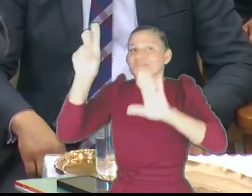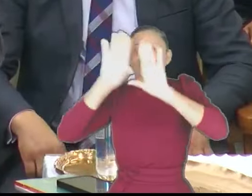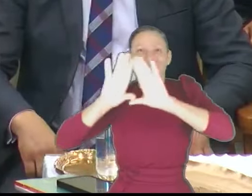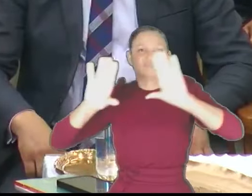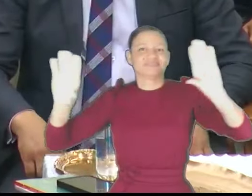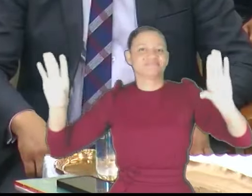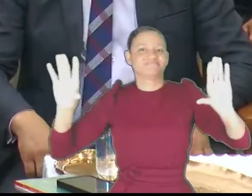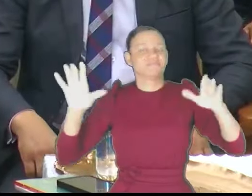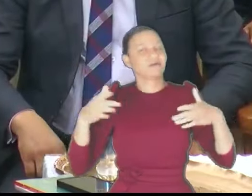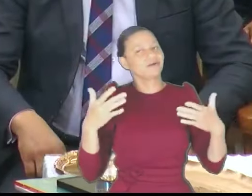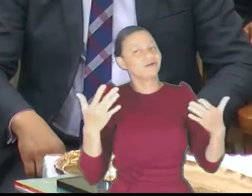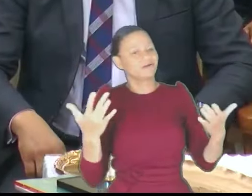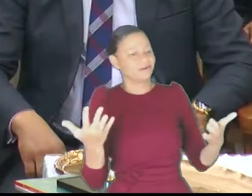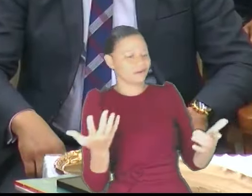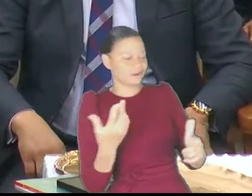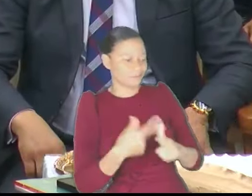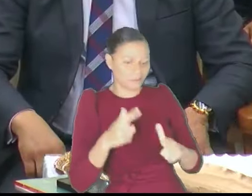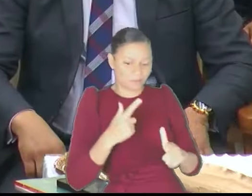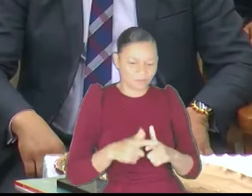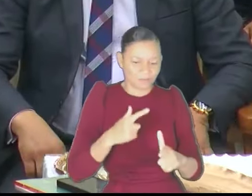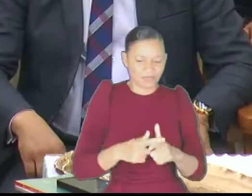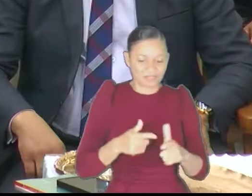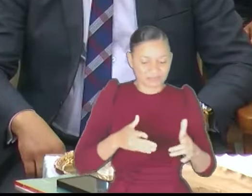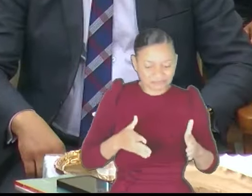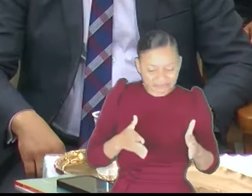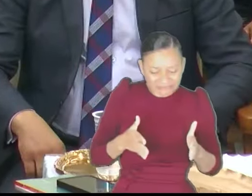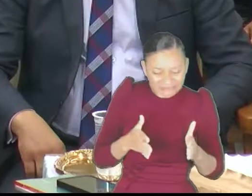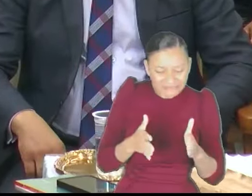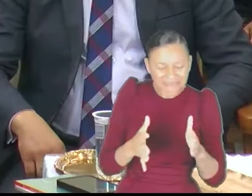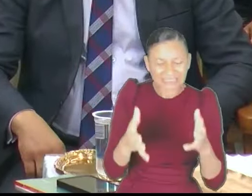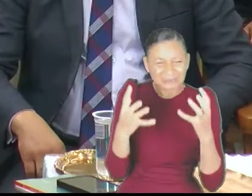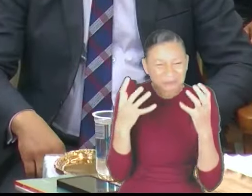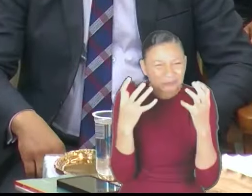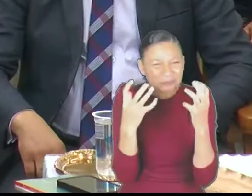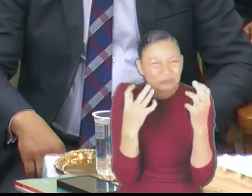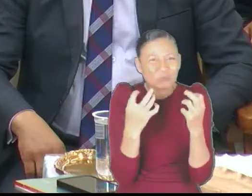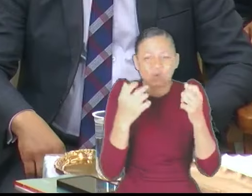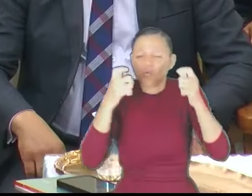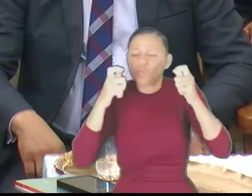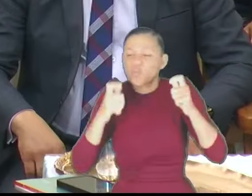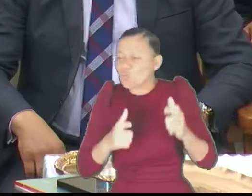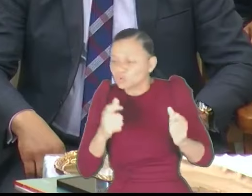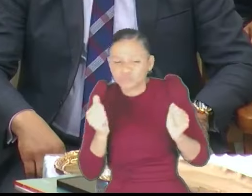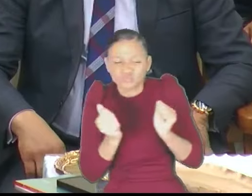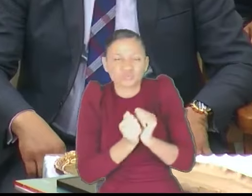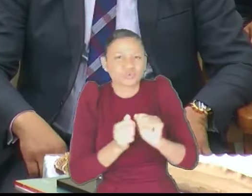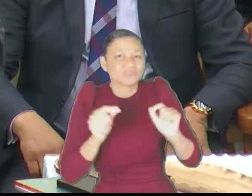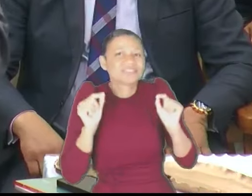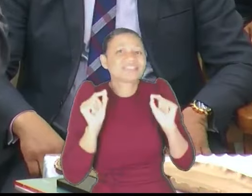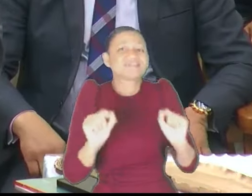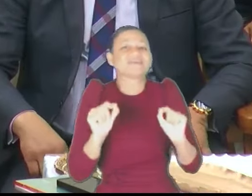O problema não é estar no deserto, é com quem você está no deserto. Não é onde eu estou, é com quem eu